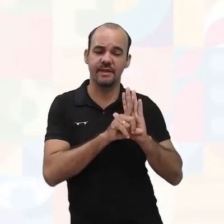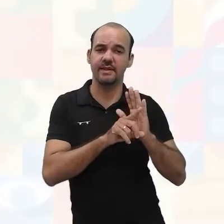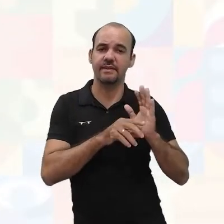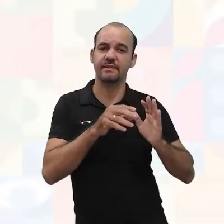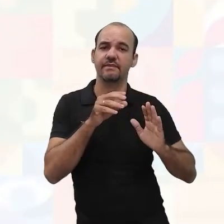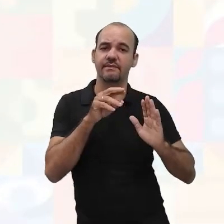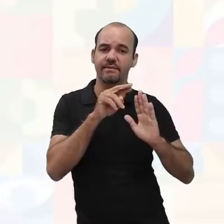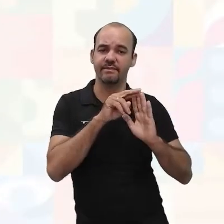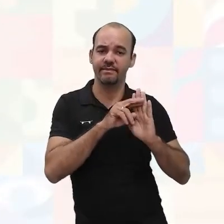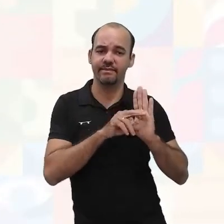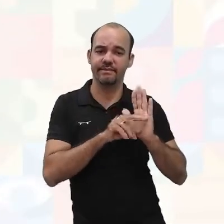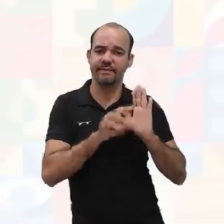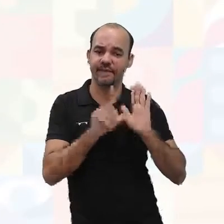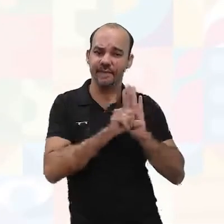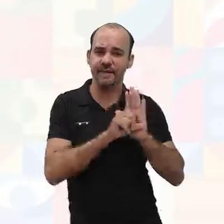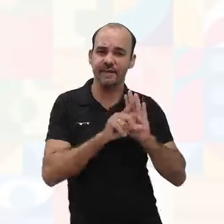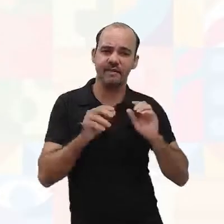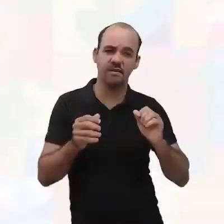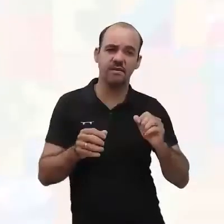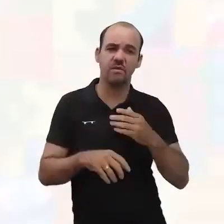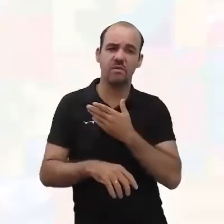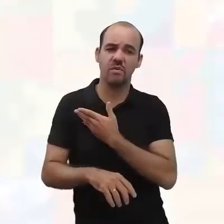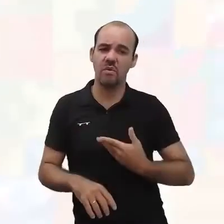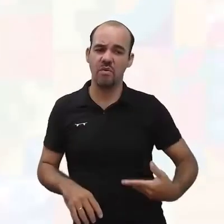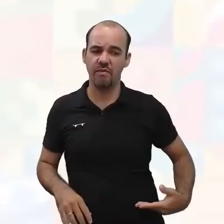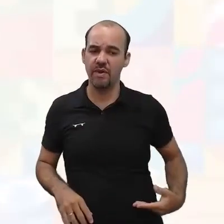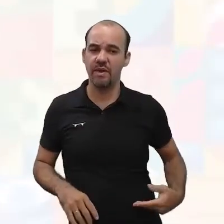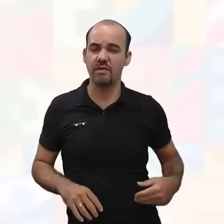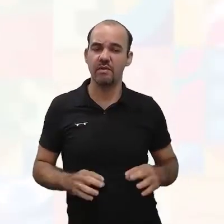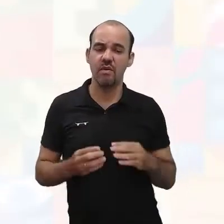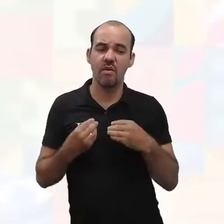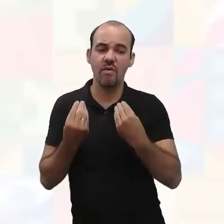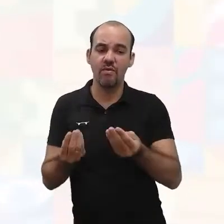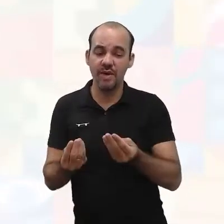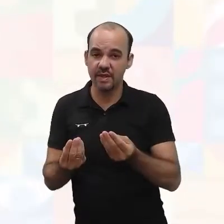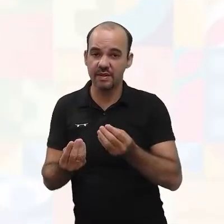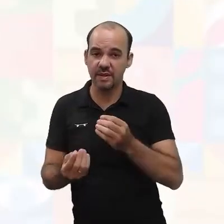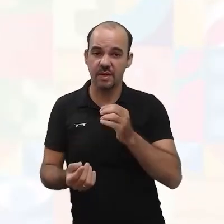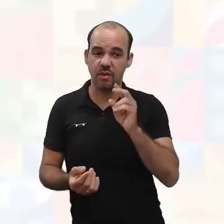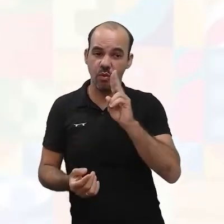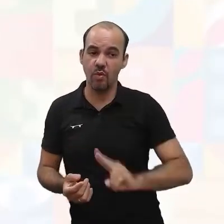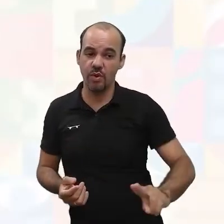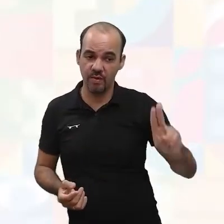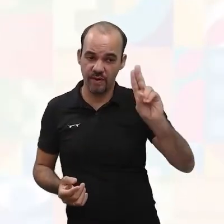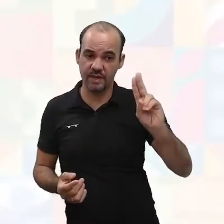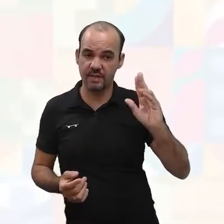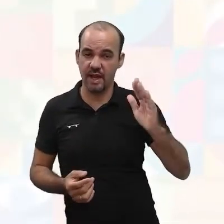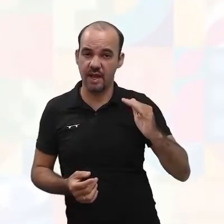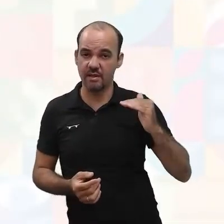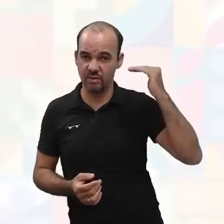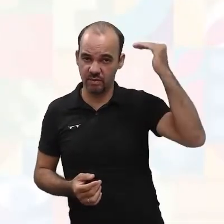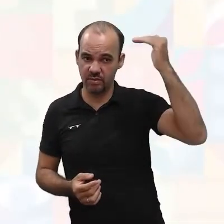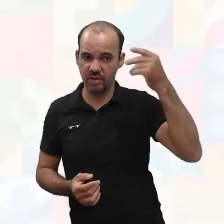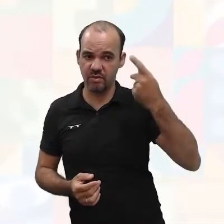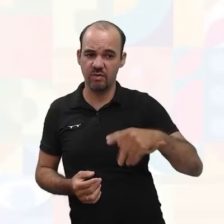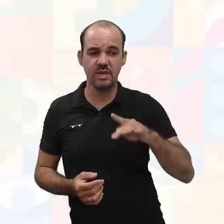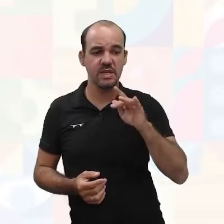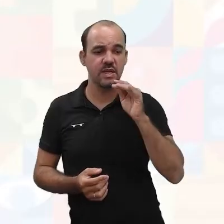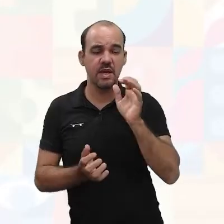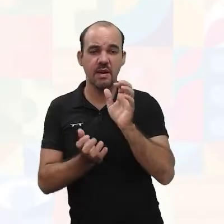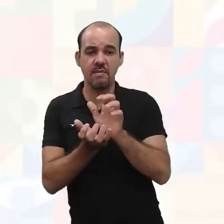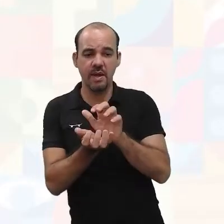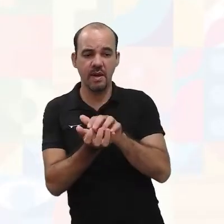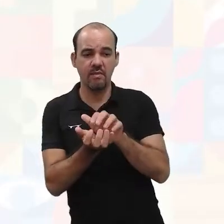quer dizer também que o Estado não possa fomentar, oferecer uma universidade a nível superior. Aqui em Pernambuco, nós